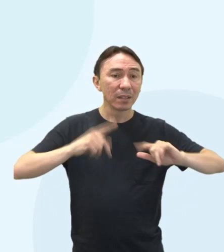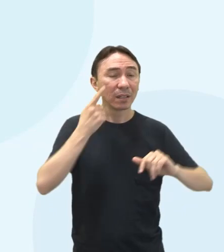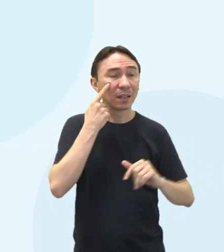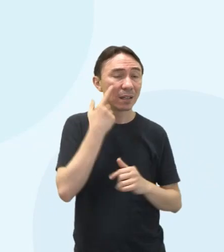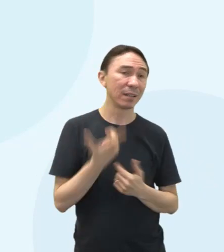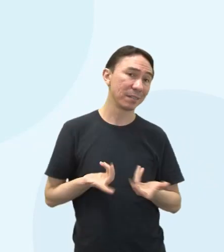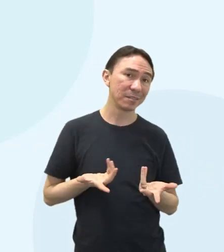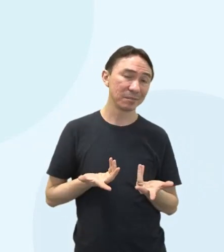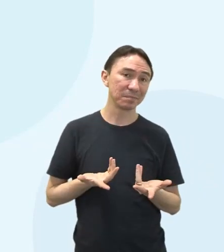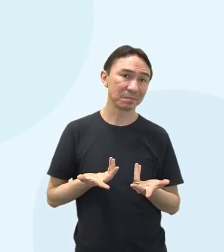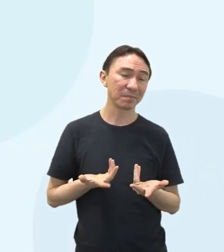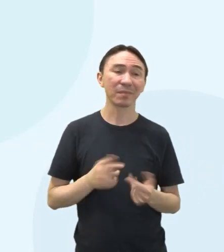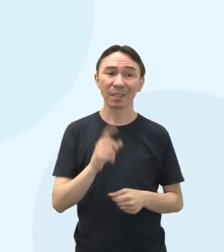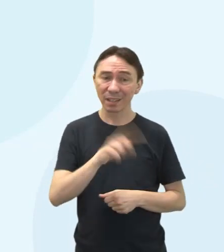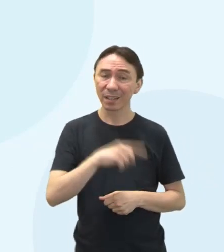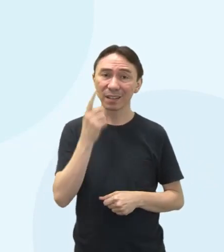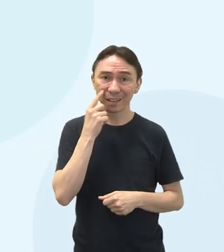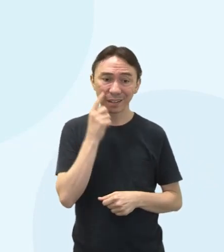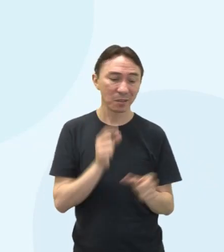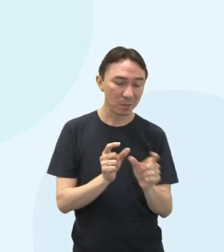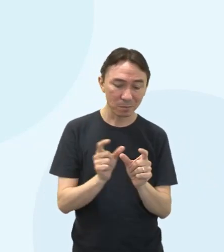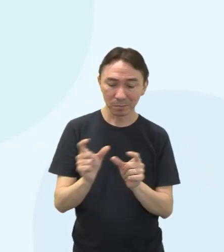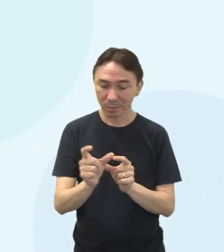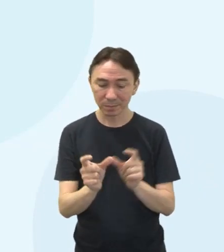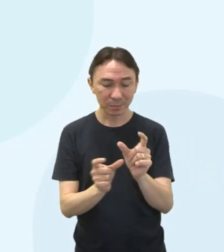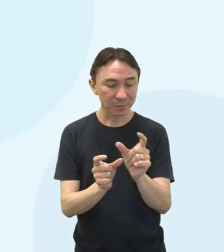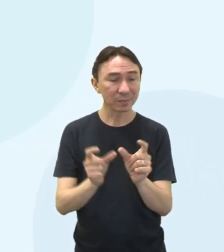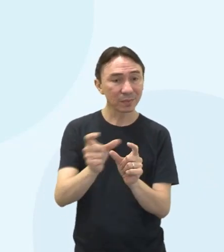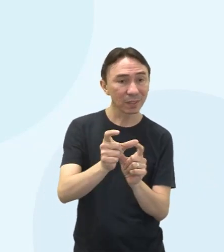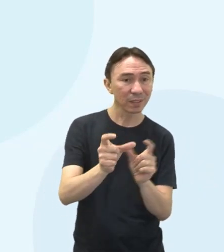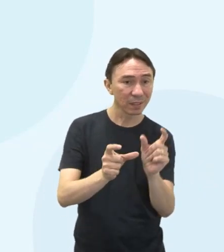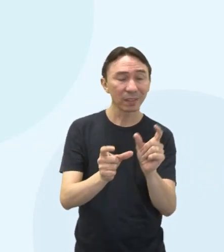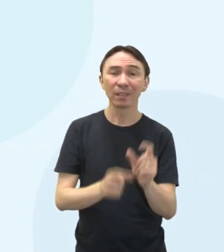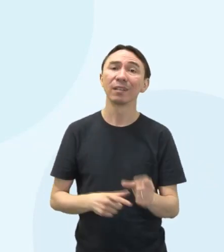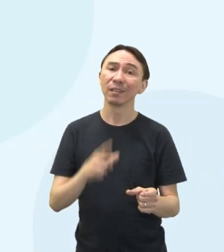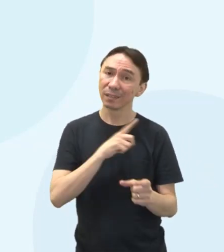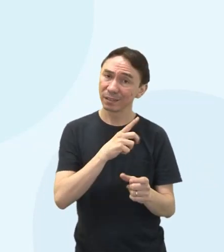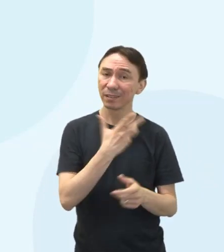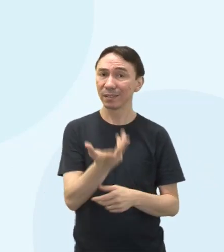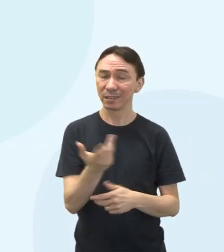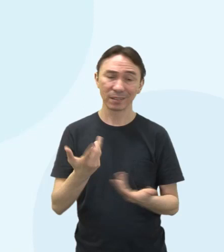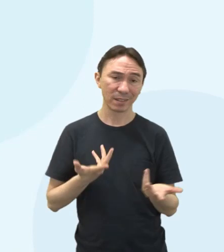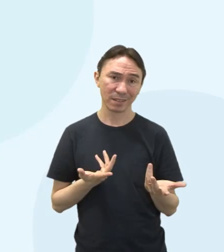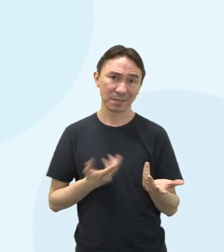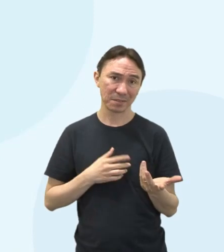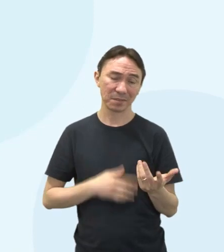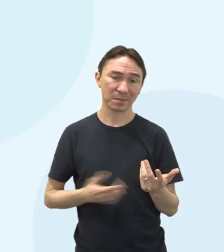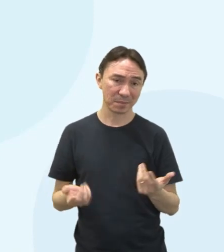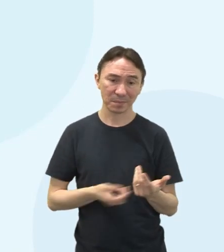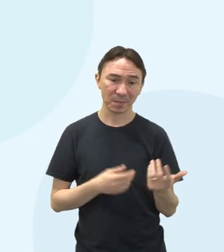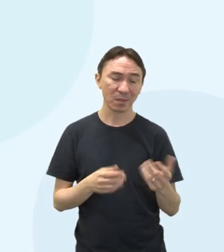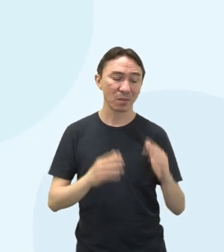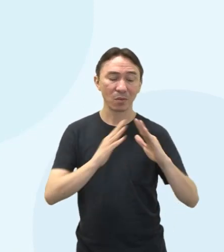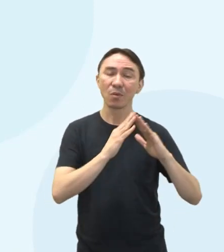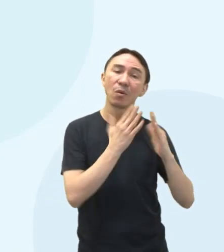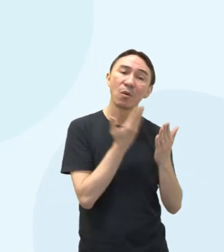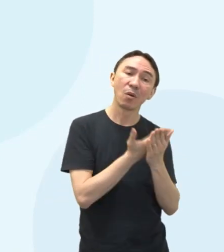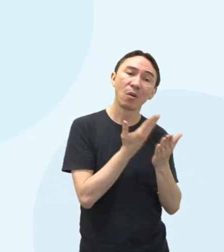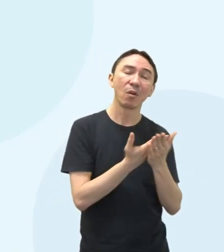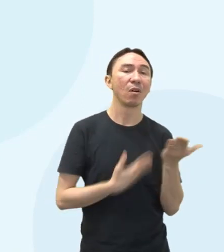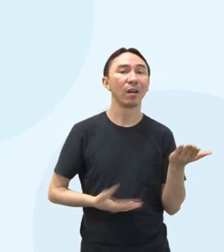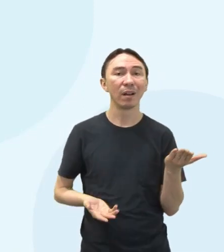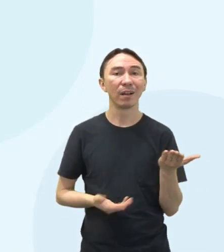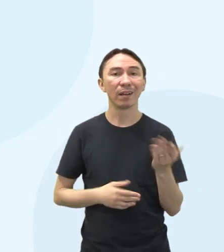qui e que estão presentes também na sala na escola na sala de aula nos objetos né que os alunos têm contato